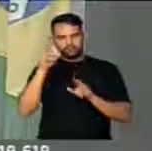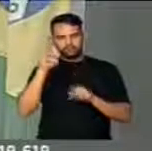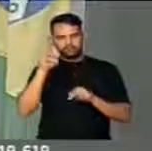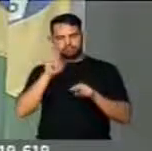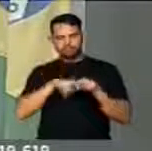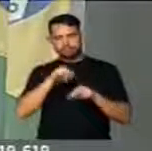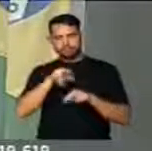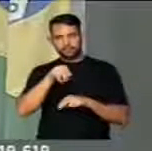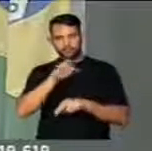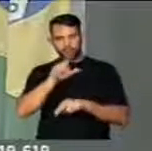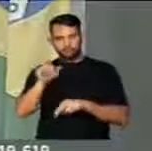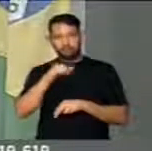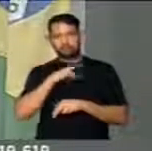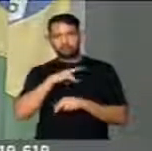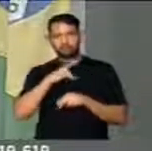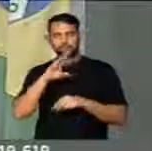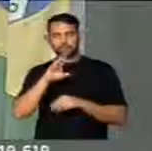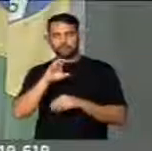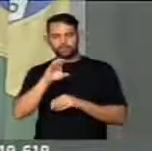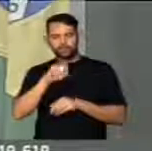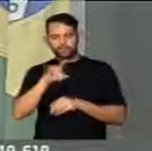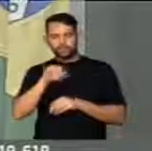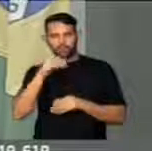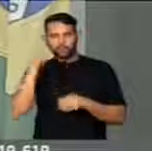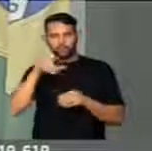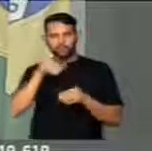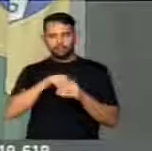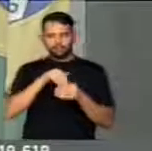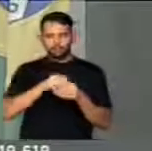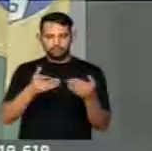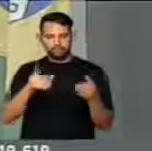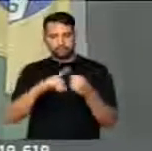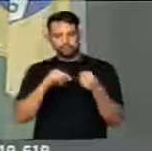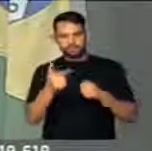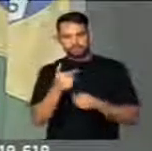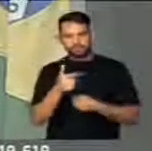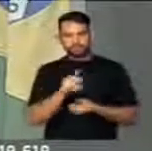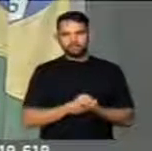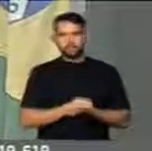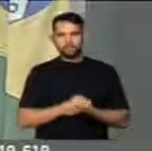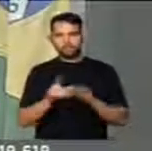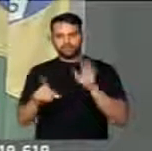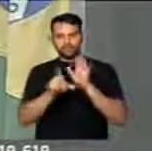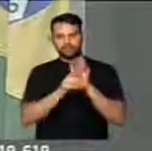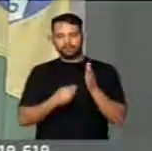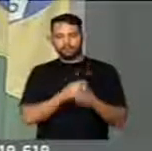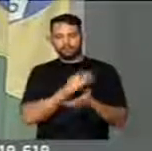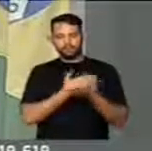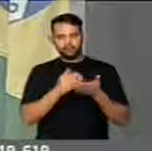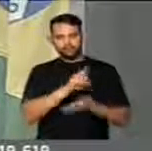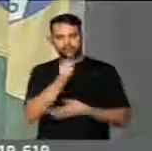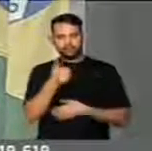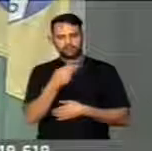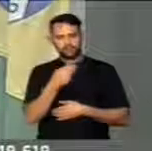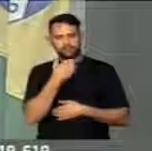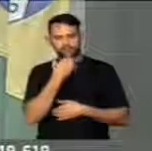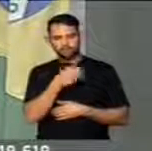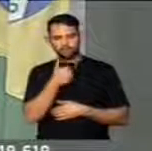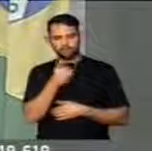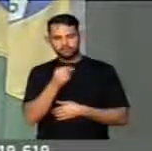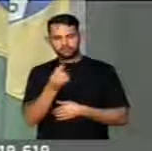artigo 142 da Constituição Federal e na forma dos seguintes diplomas legais: do Código Brasileiro